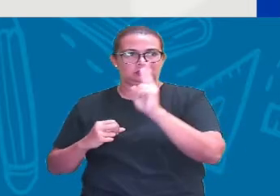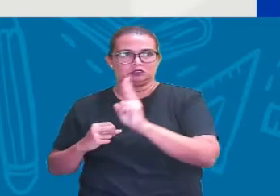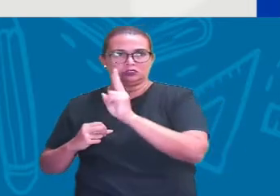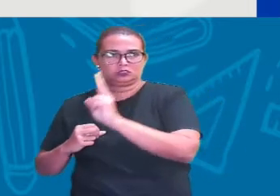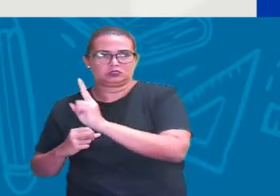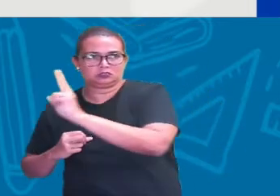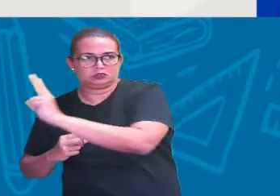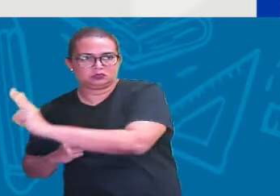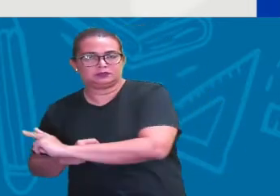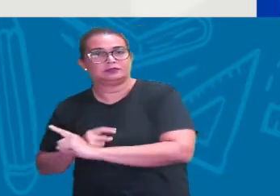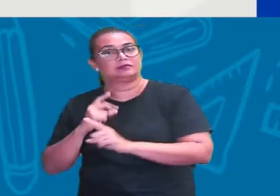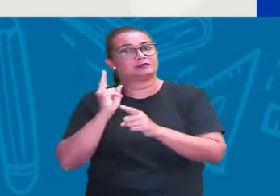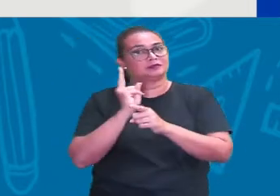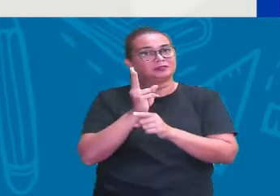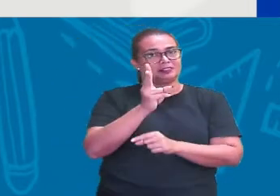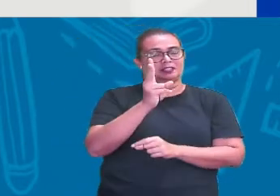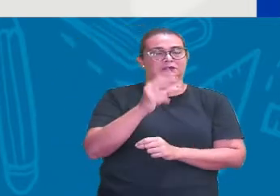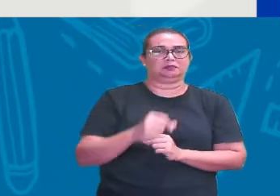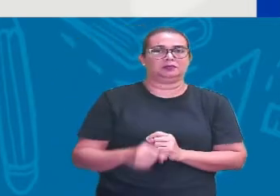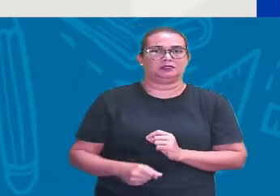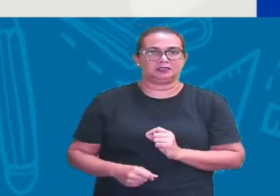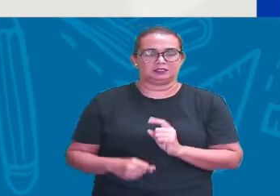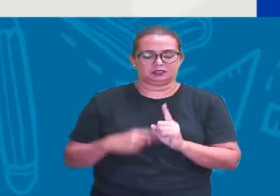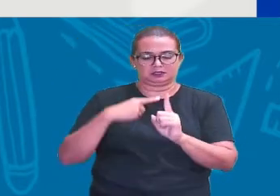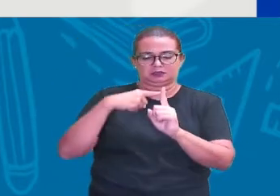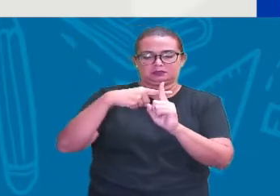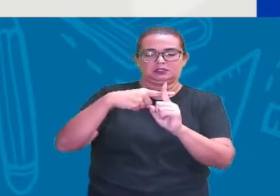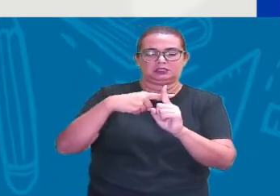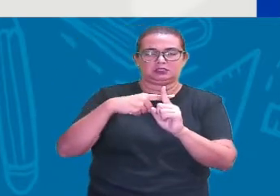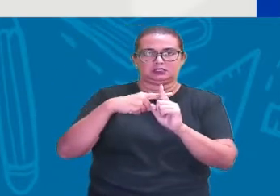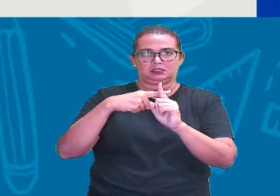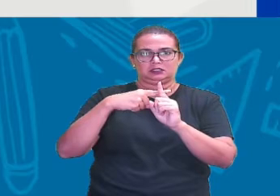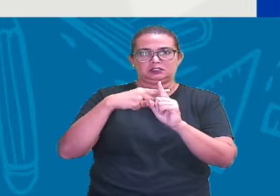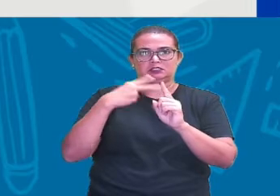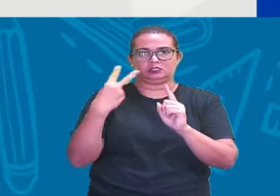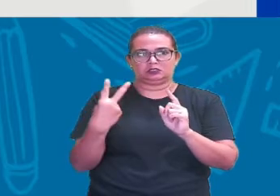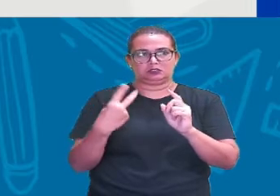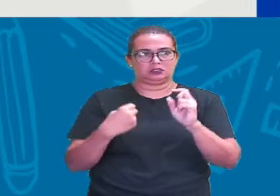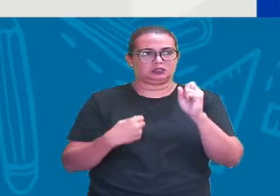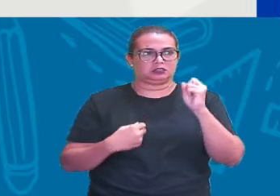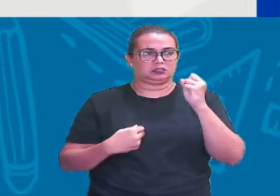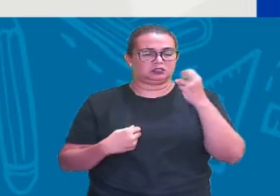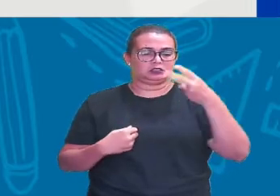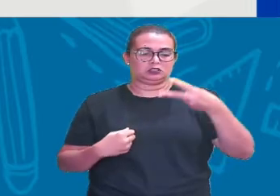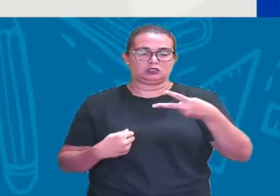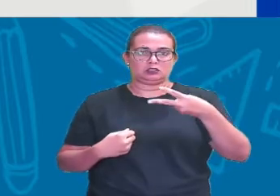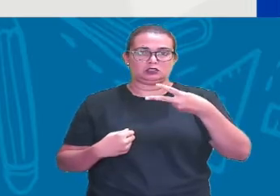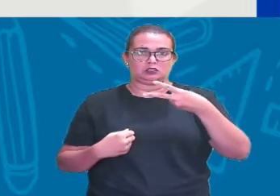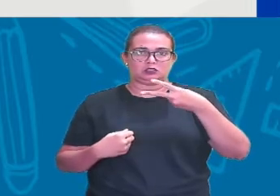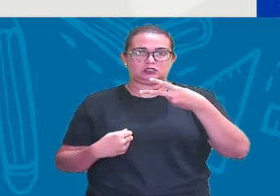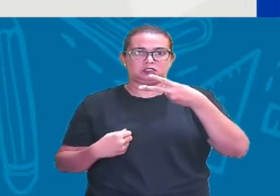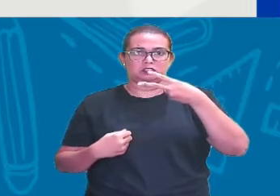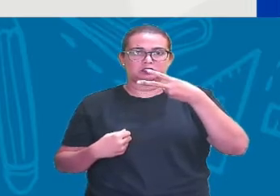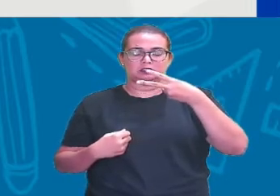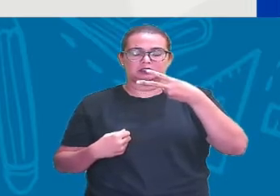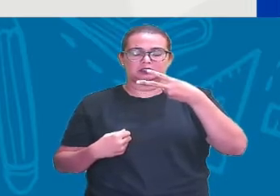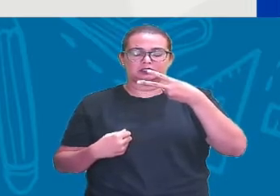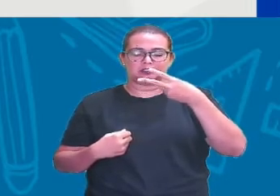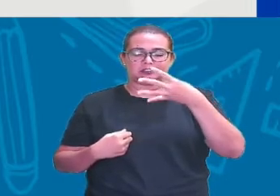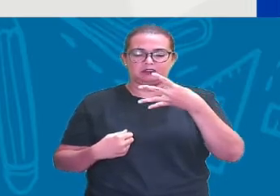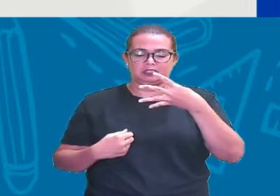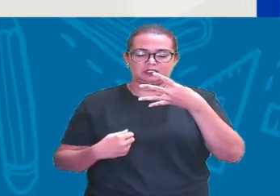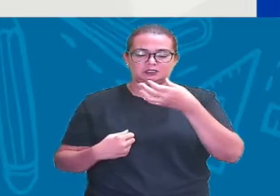somando de 2 em 2, tá? 2, 4, 6,